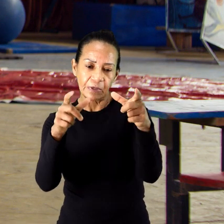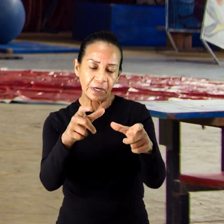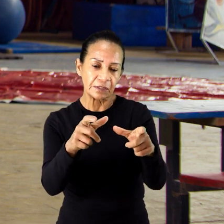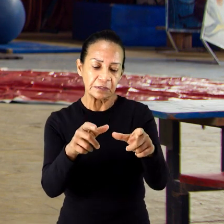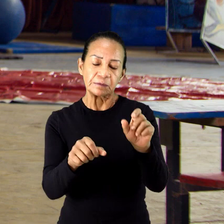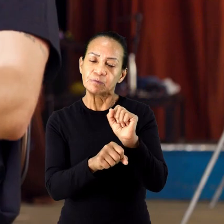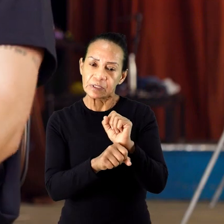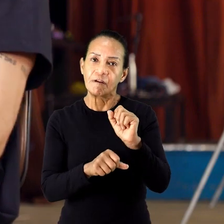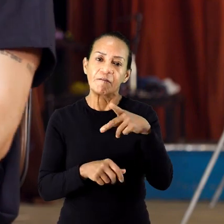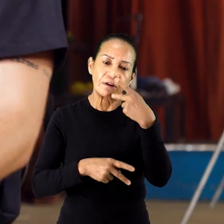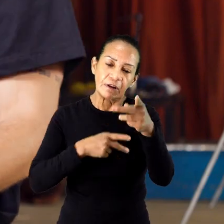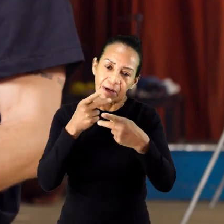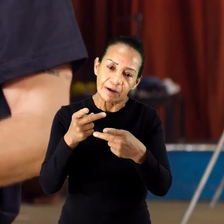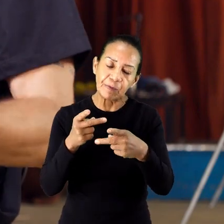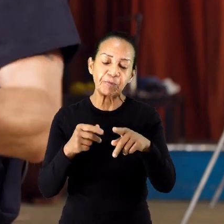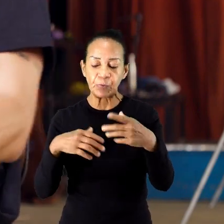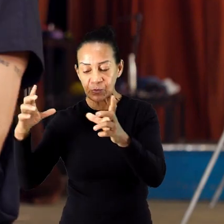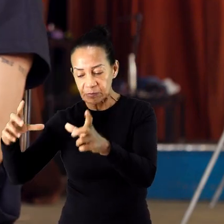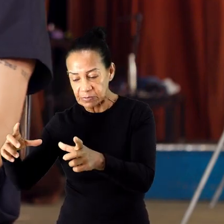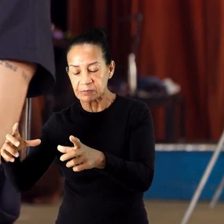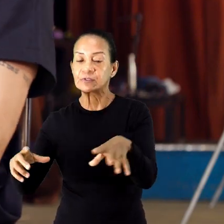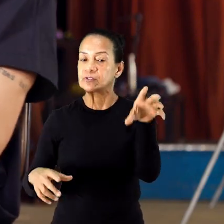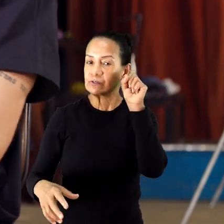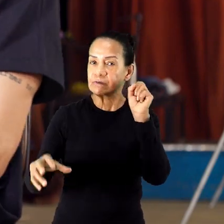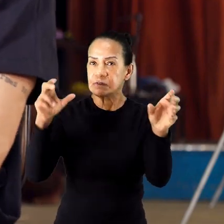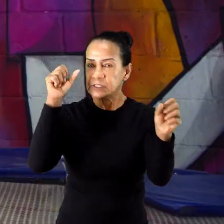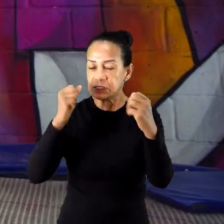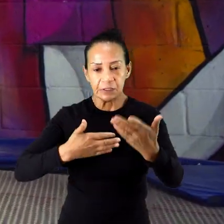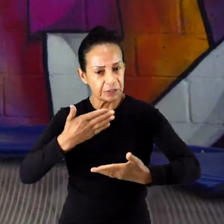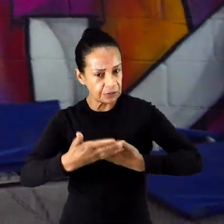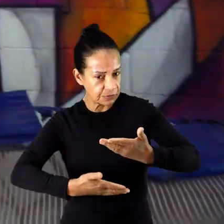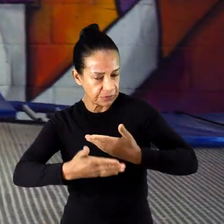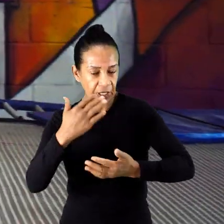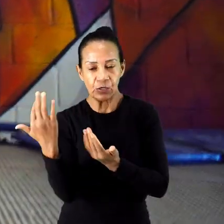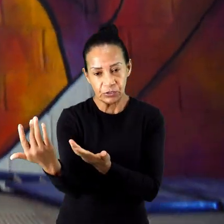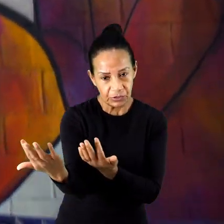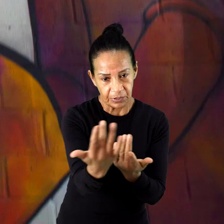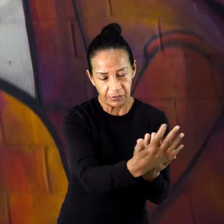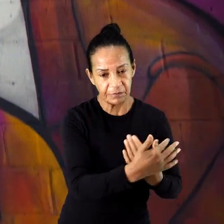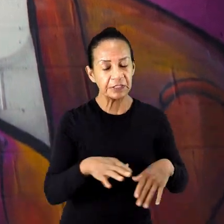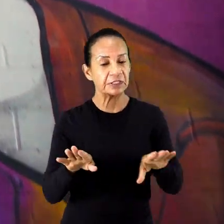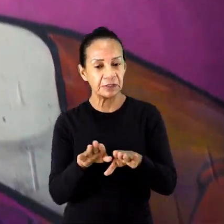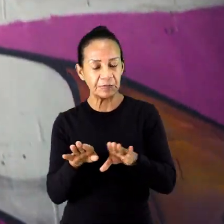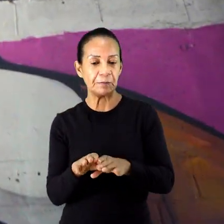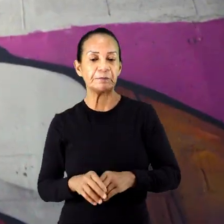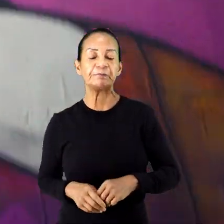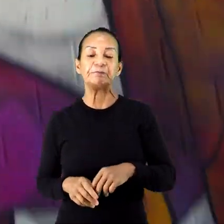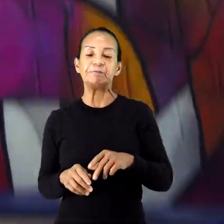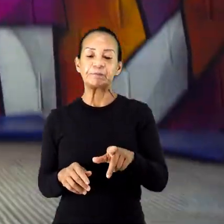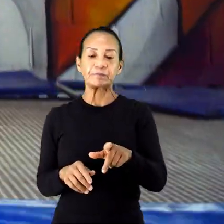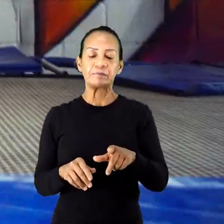espaço de fala, um espaço de escuta, um espaço saudável para as crianças e os jovens se relacionarem. Como é que era o galpão? Ó,